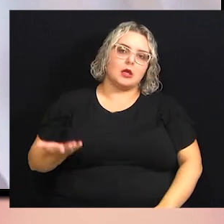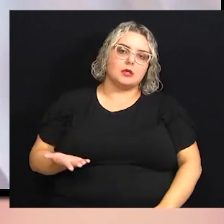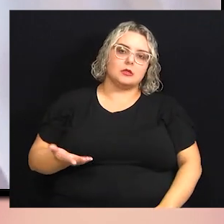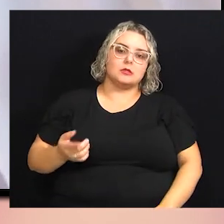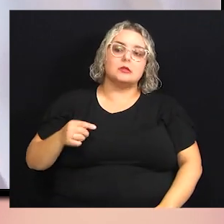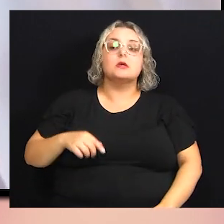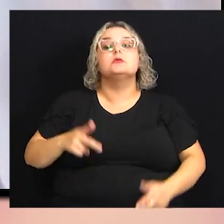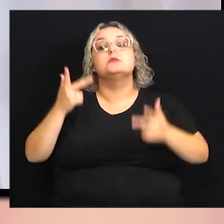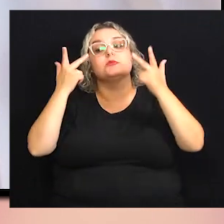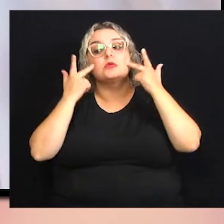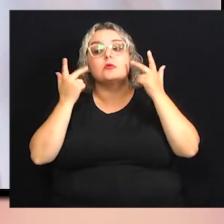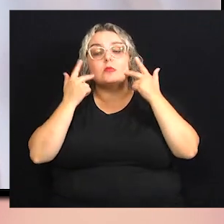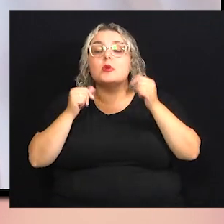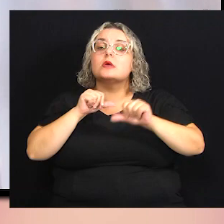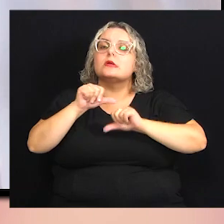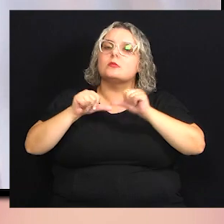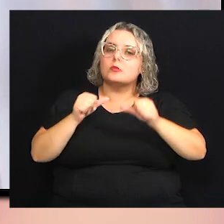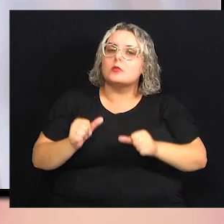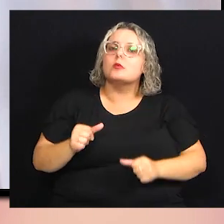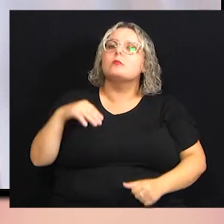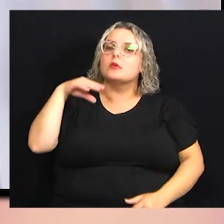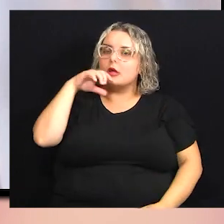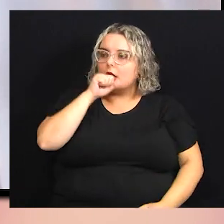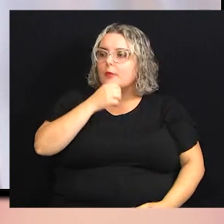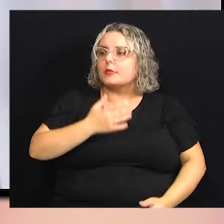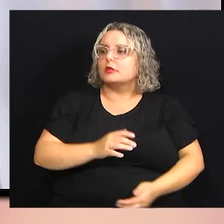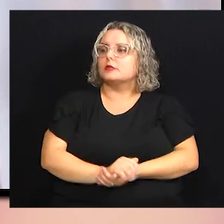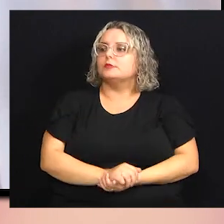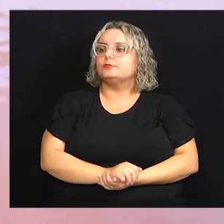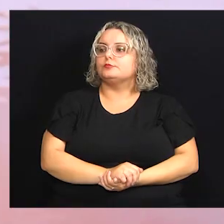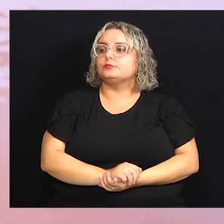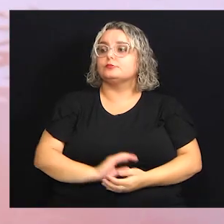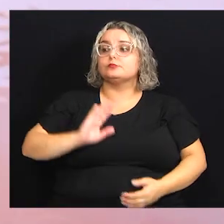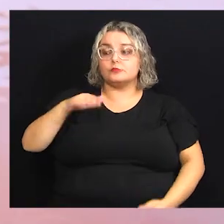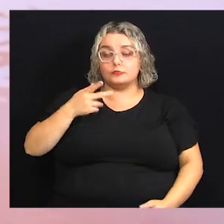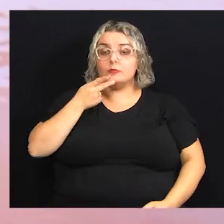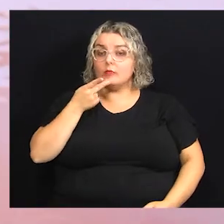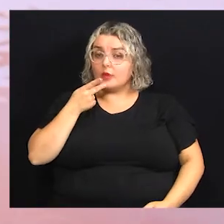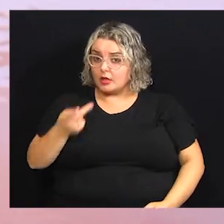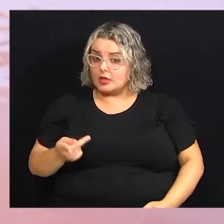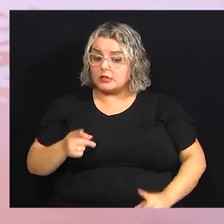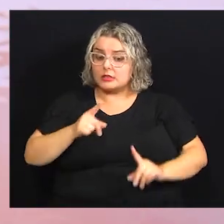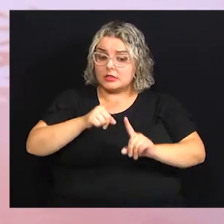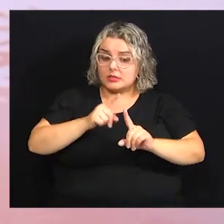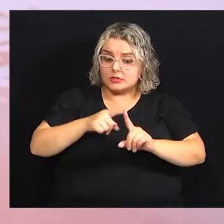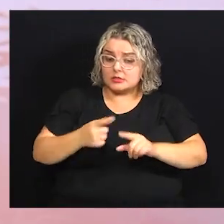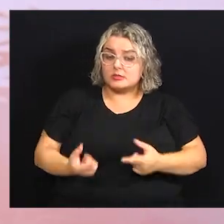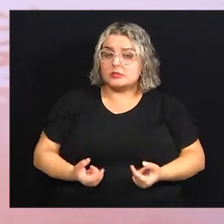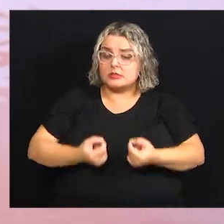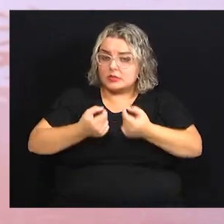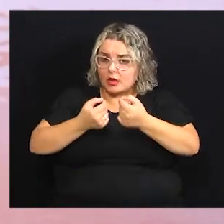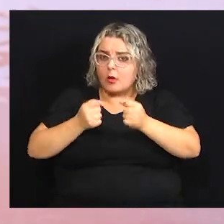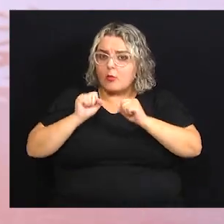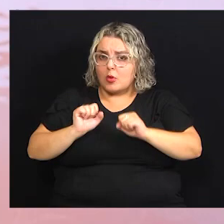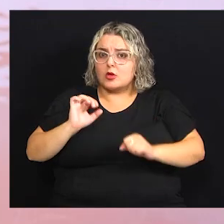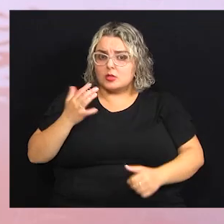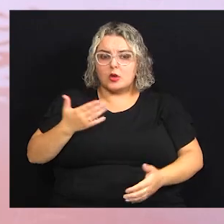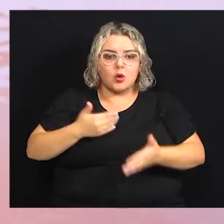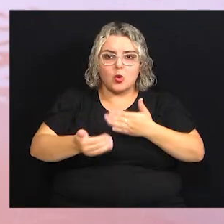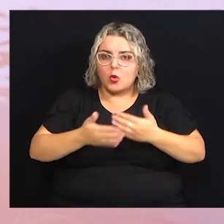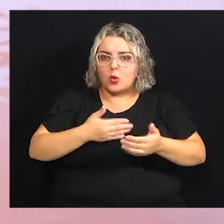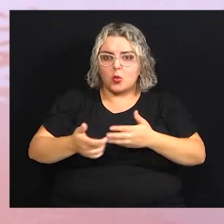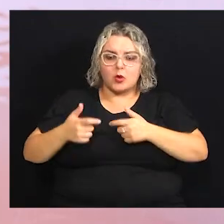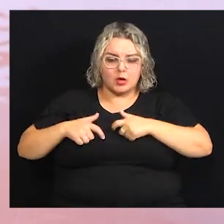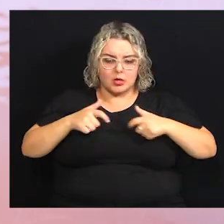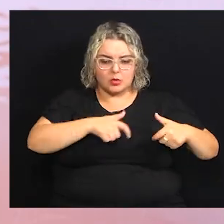cuidado. Esse, então, geralmente, essas mudanças elas são mais rápidas. E quando a gente fala desse tipo de tumor, pode